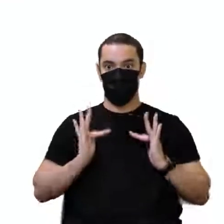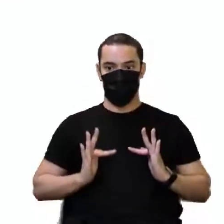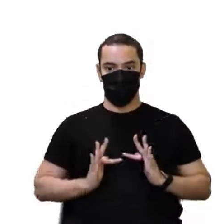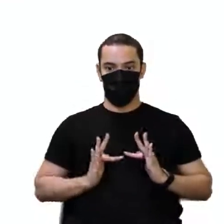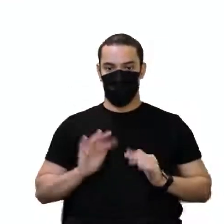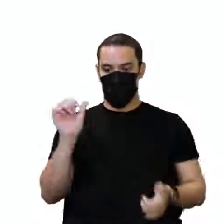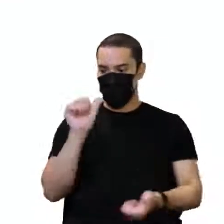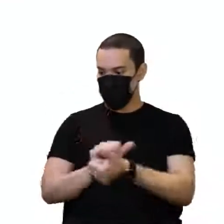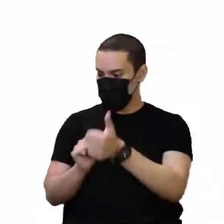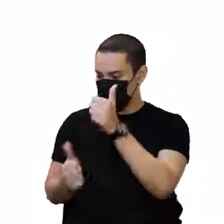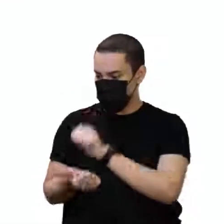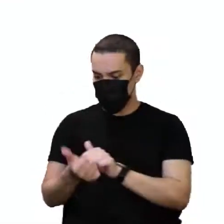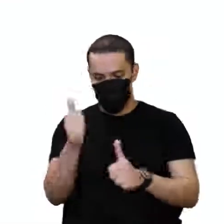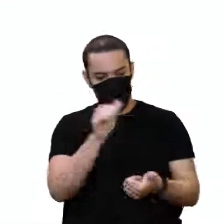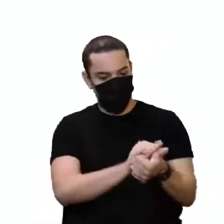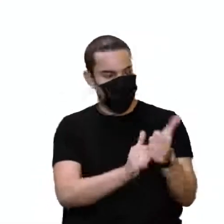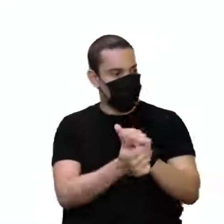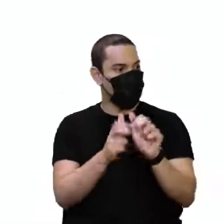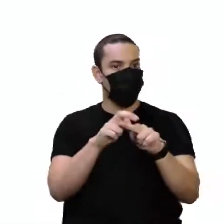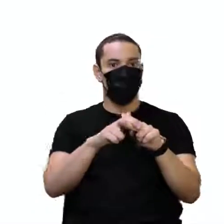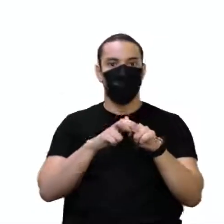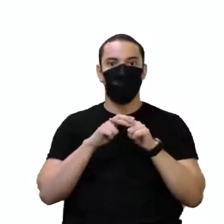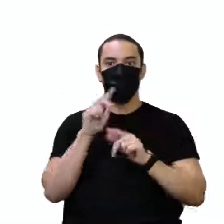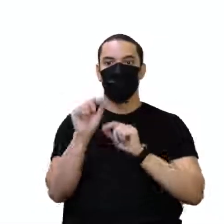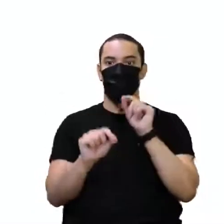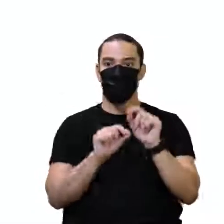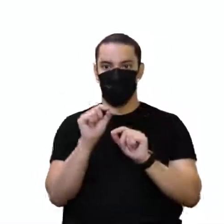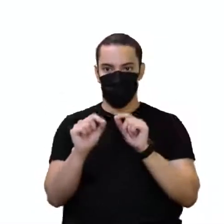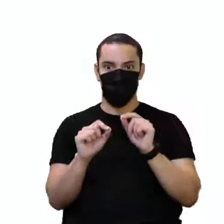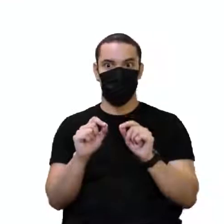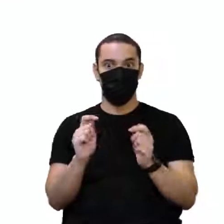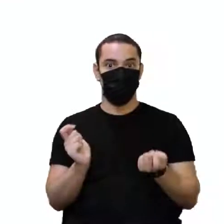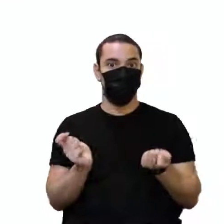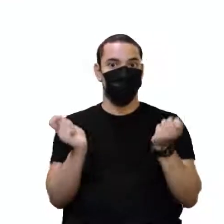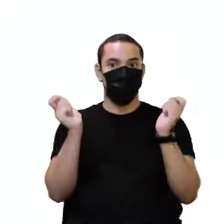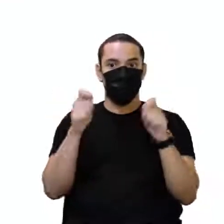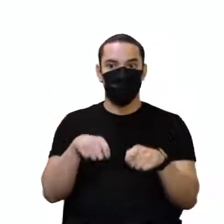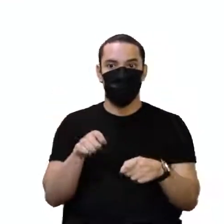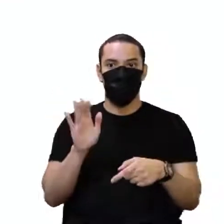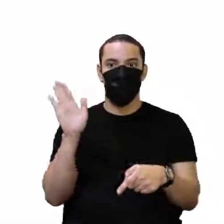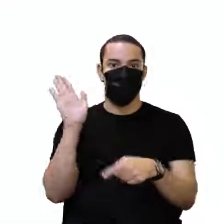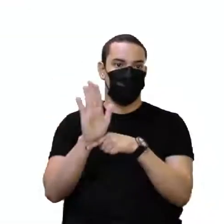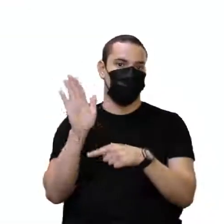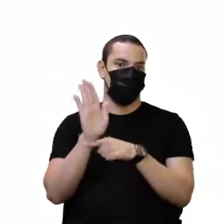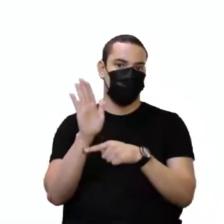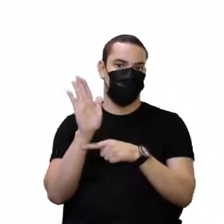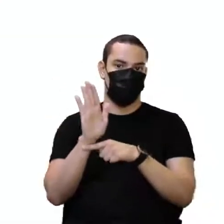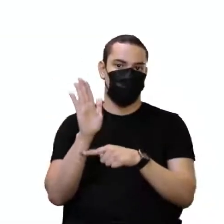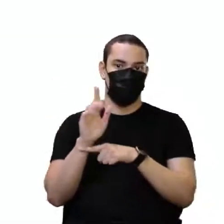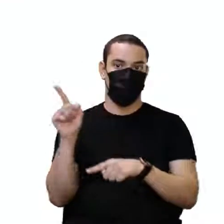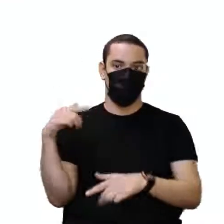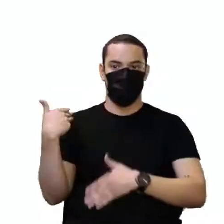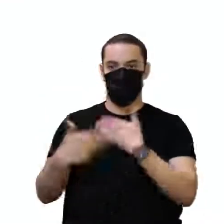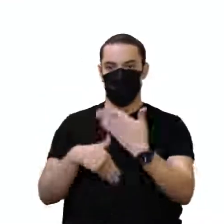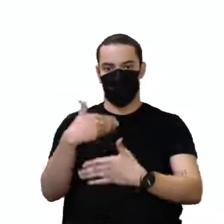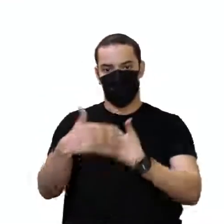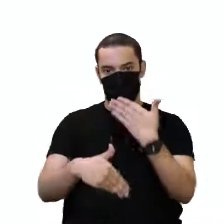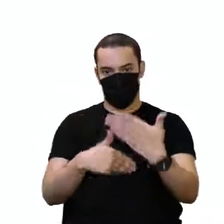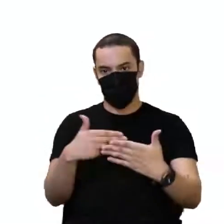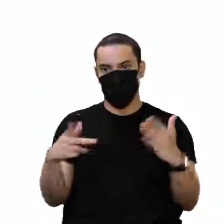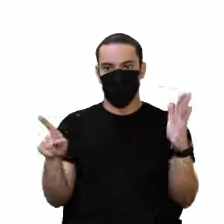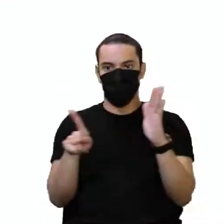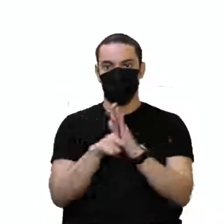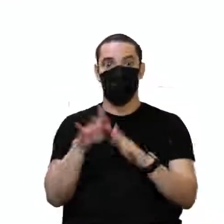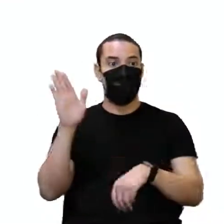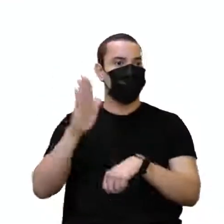vive. Então, tanto você tem uma estrutura fisiológica e anatômica para ajudar nesse processo de tornar esse